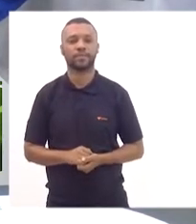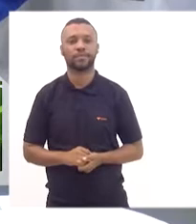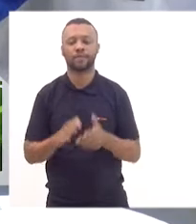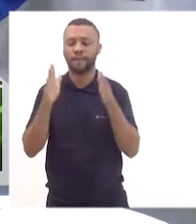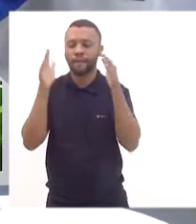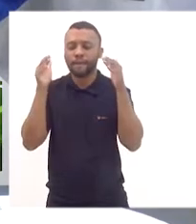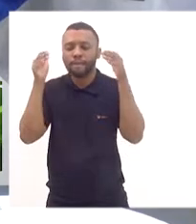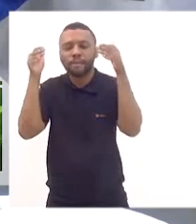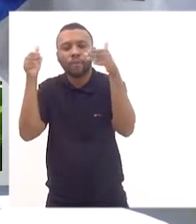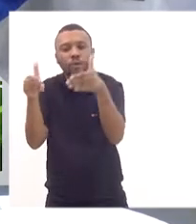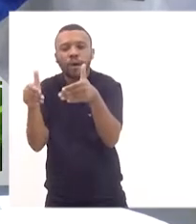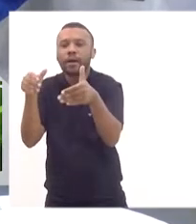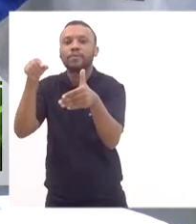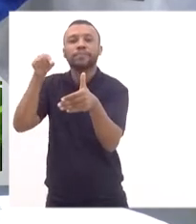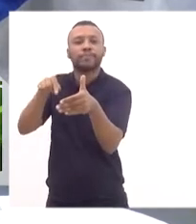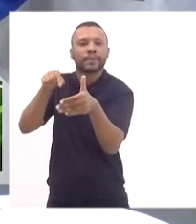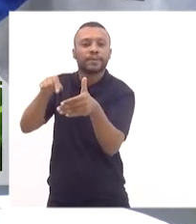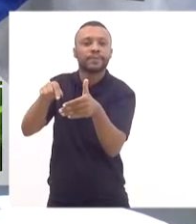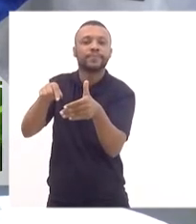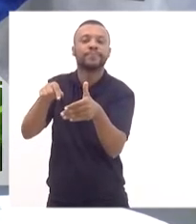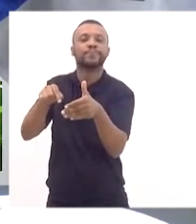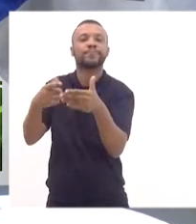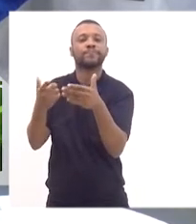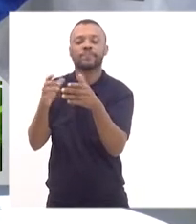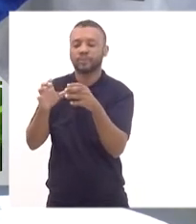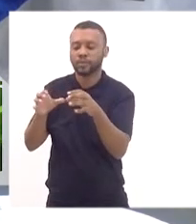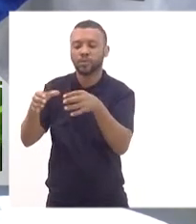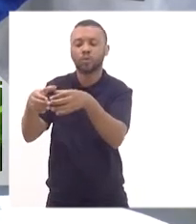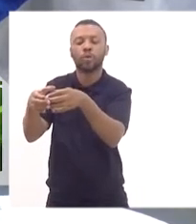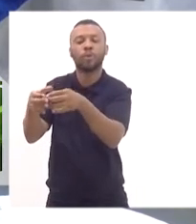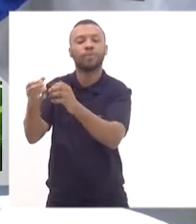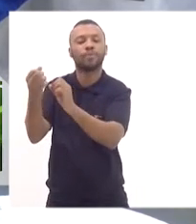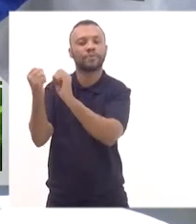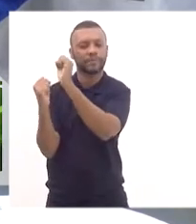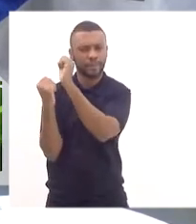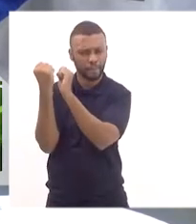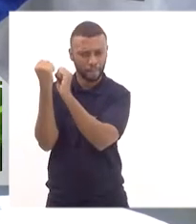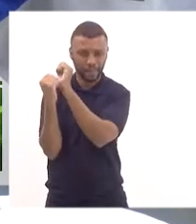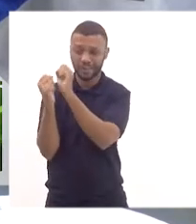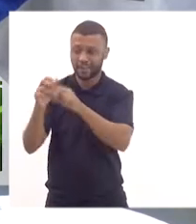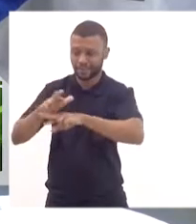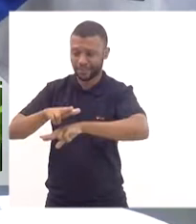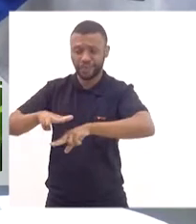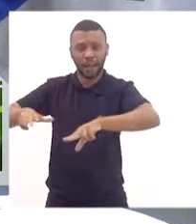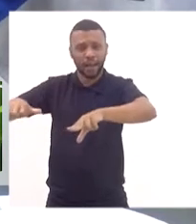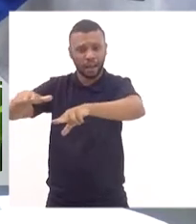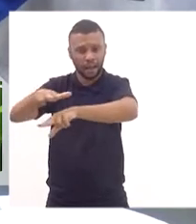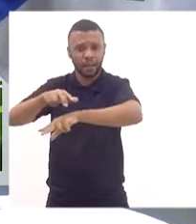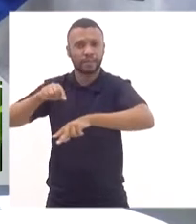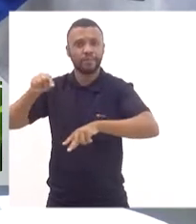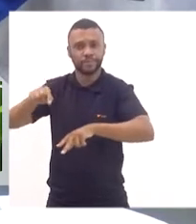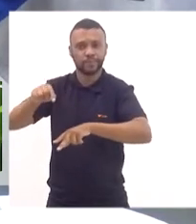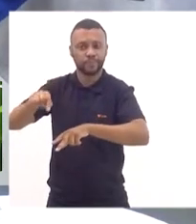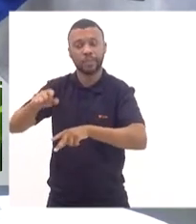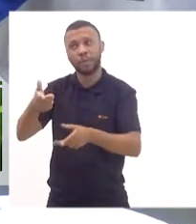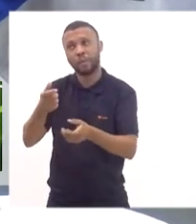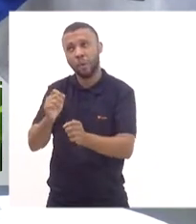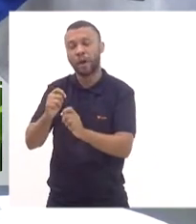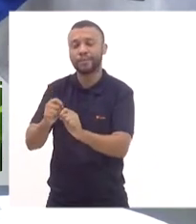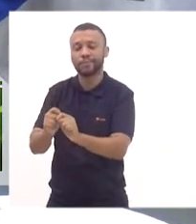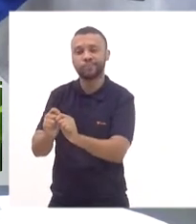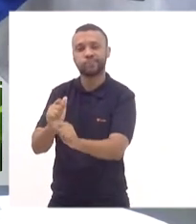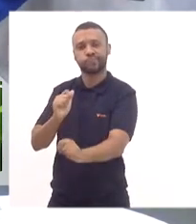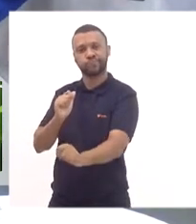voltada especificamente para aquele grupo empresarial, né, que goze ou vá